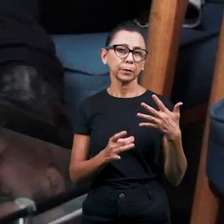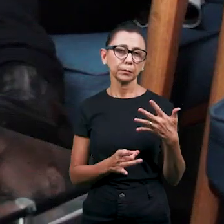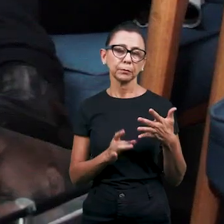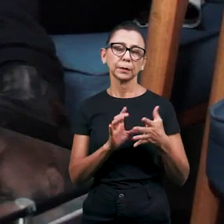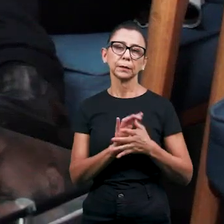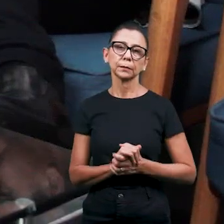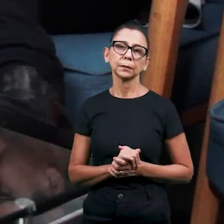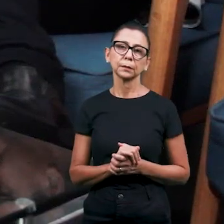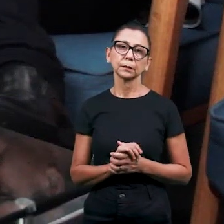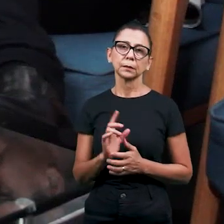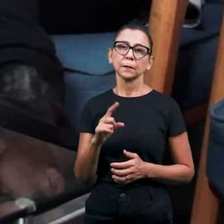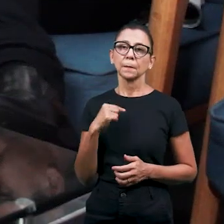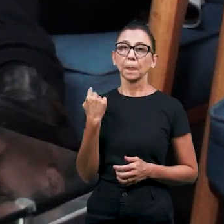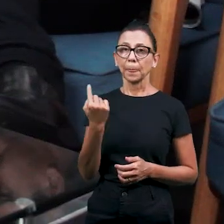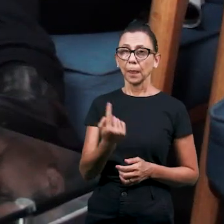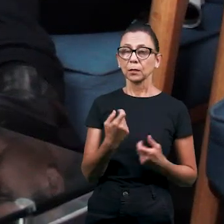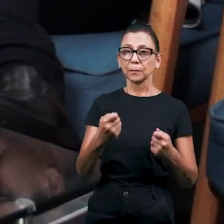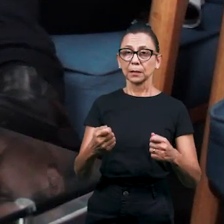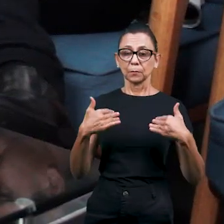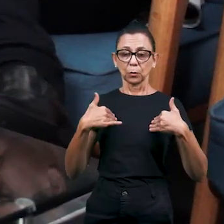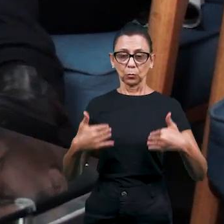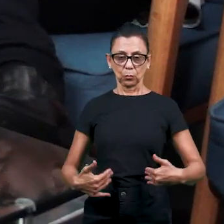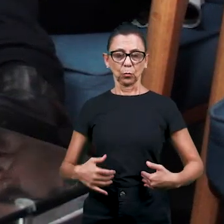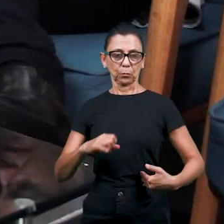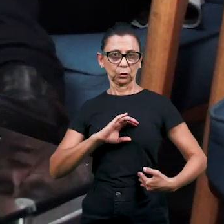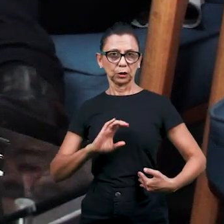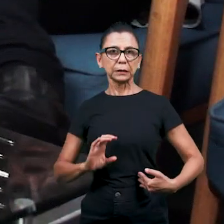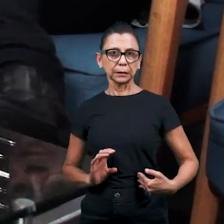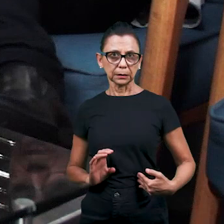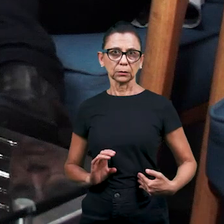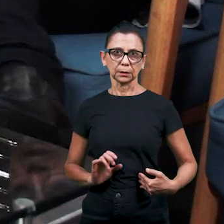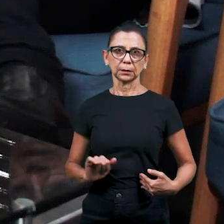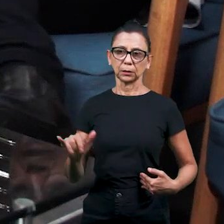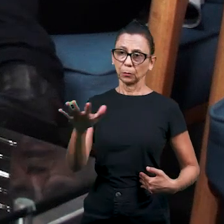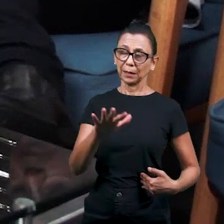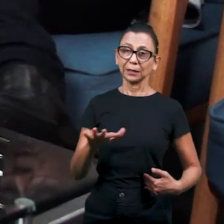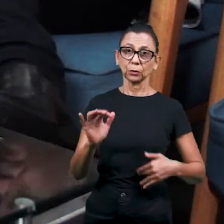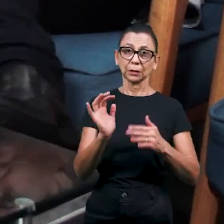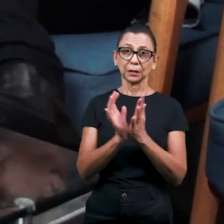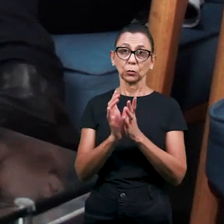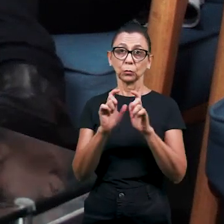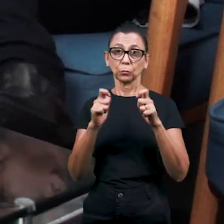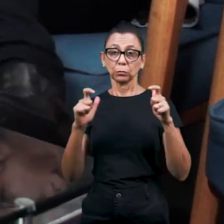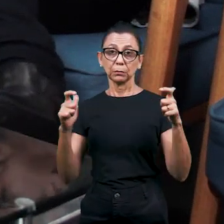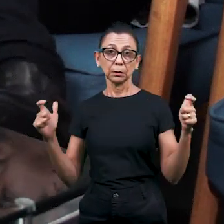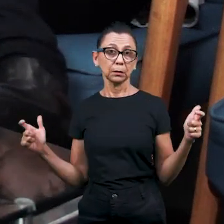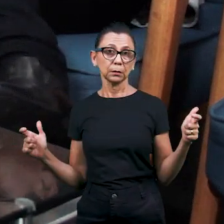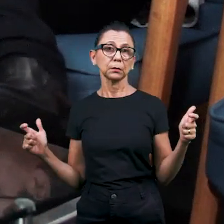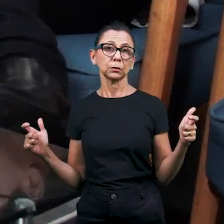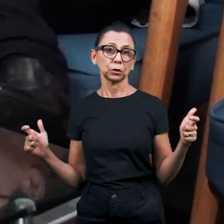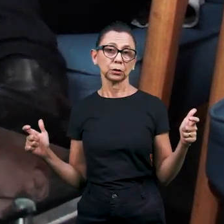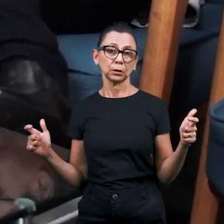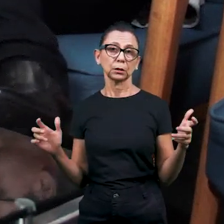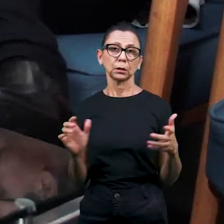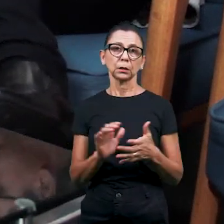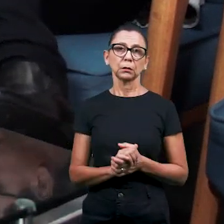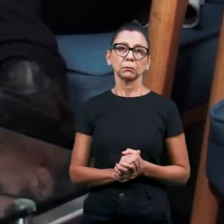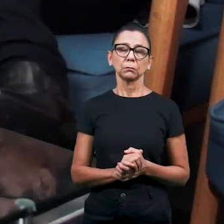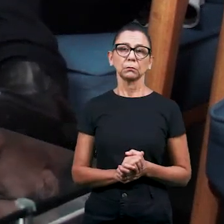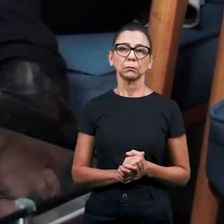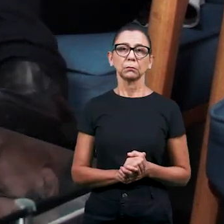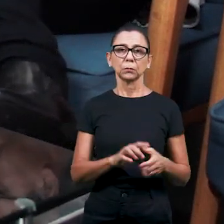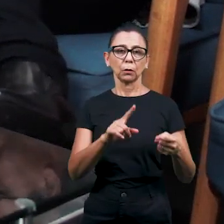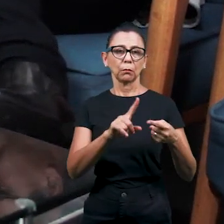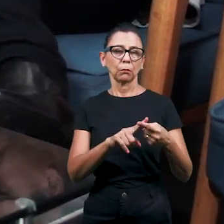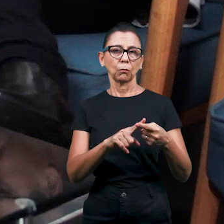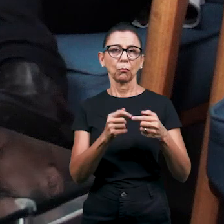Mas esse núcleo, eu acho que ajuda na organização. Na organização, muito bem. Bom, para